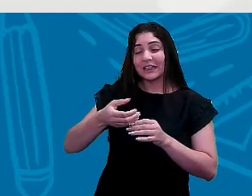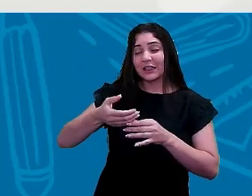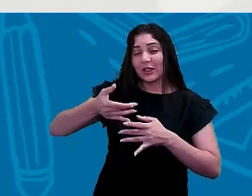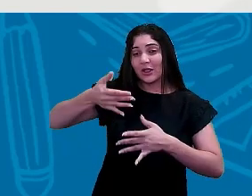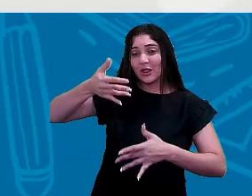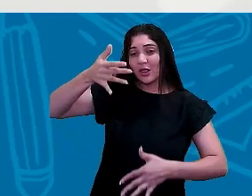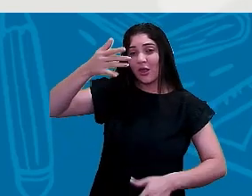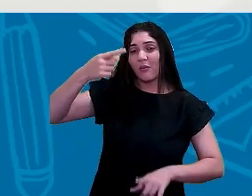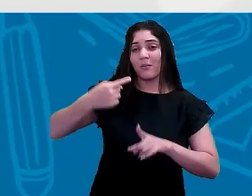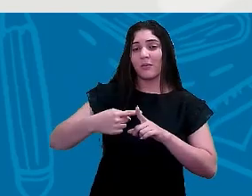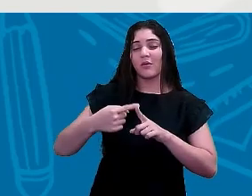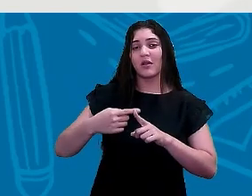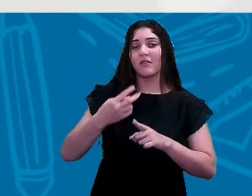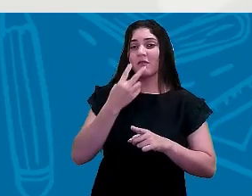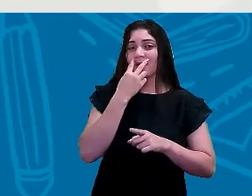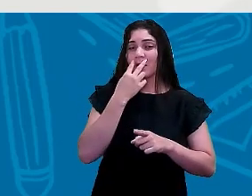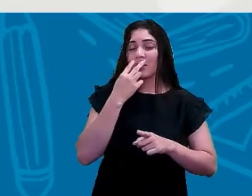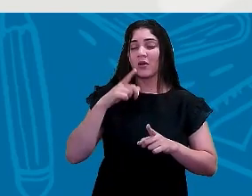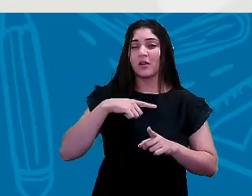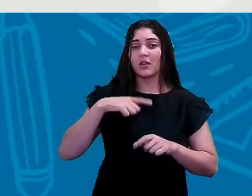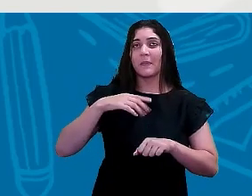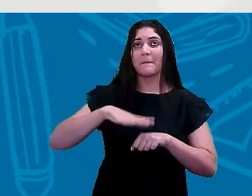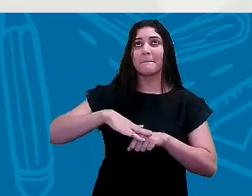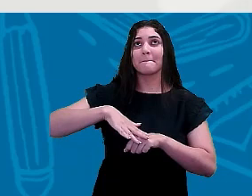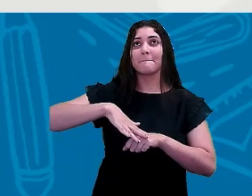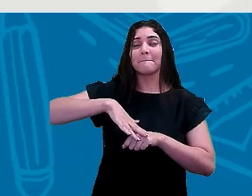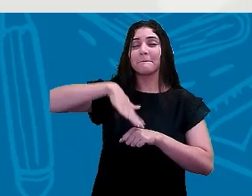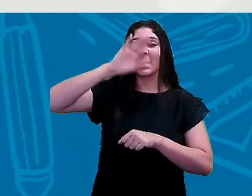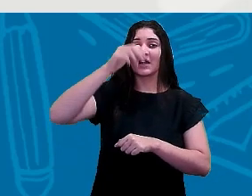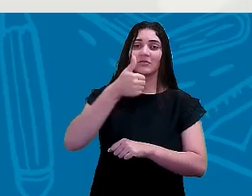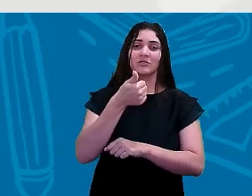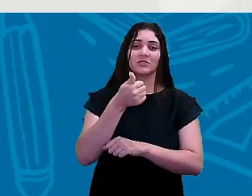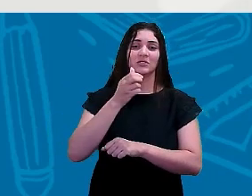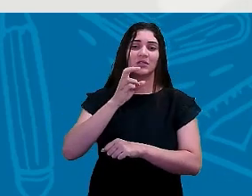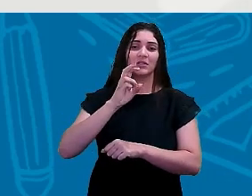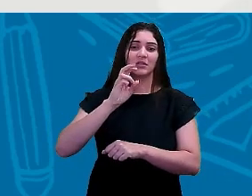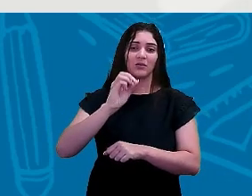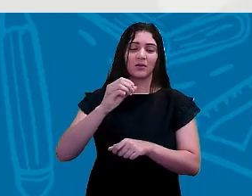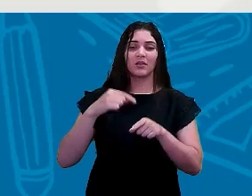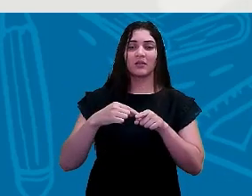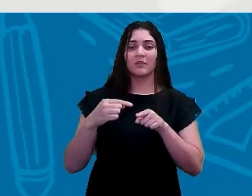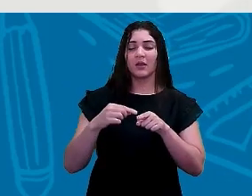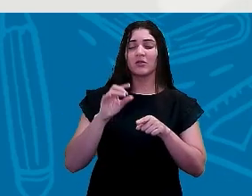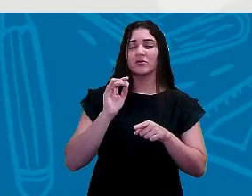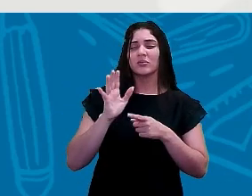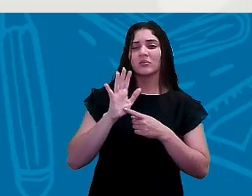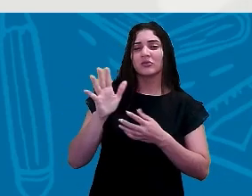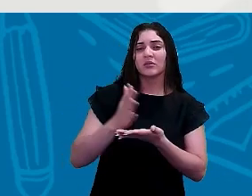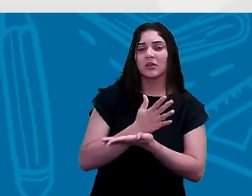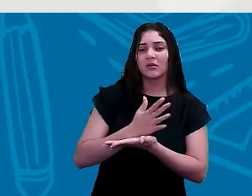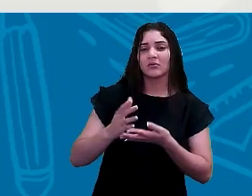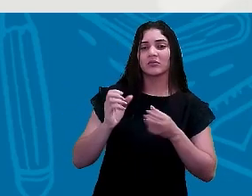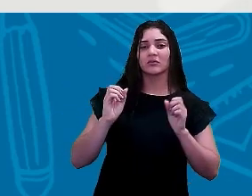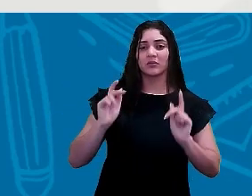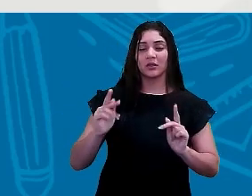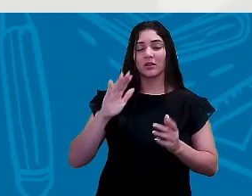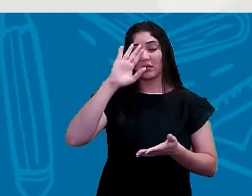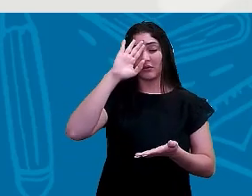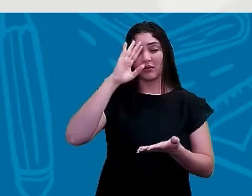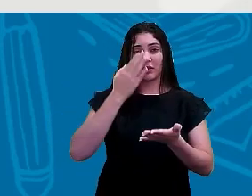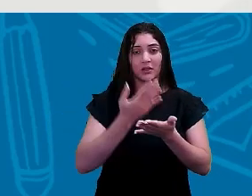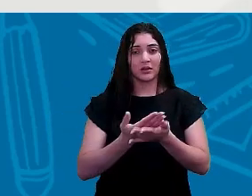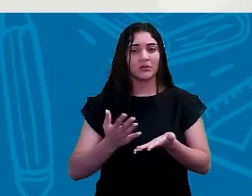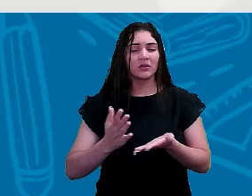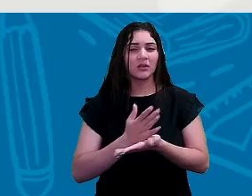tem mais de 150 bairros e aqui eu só trouxe alguns, tá bom? Acredito que alguns